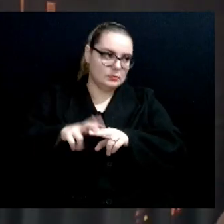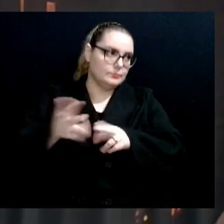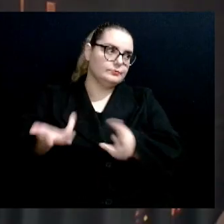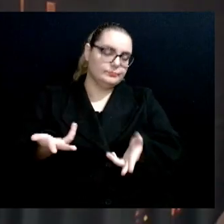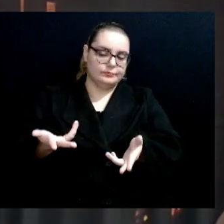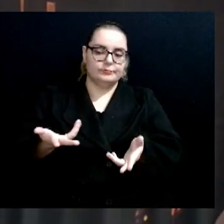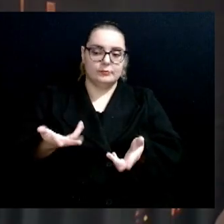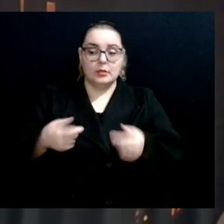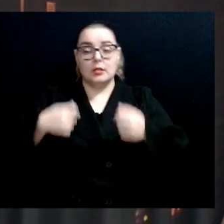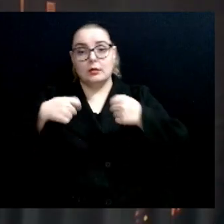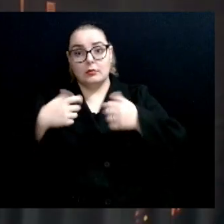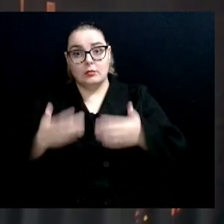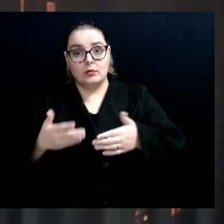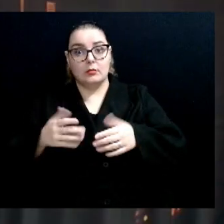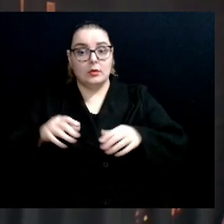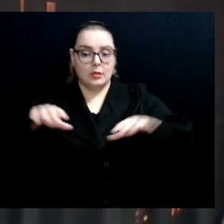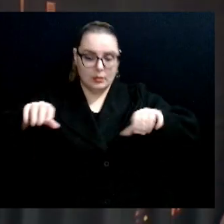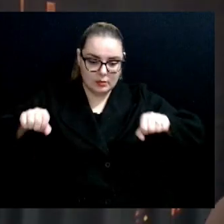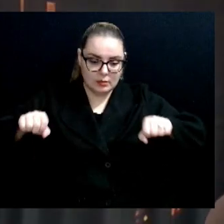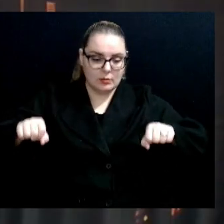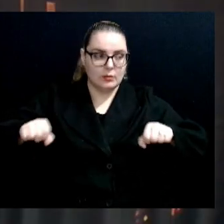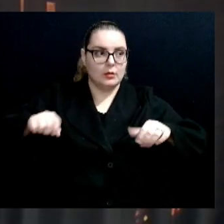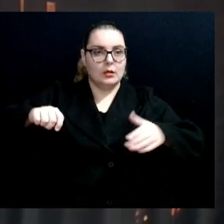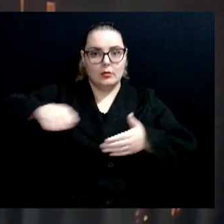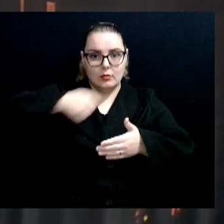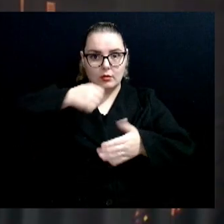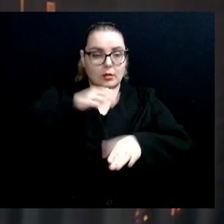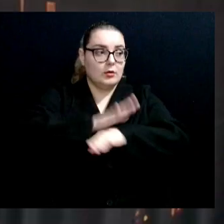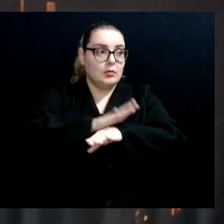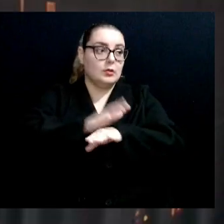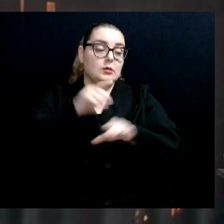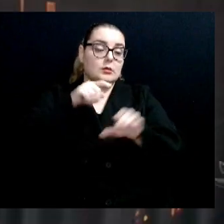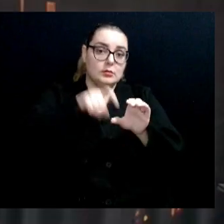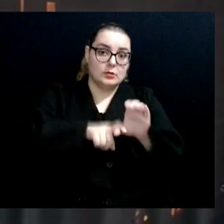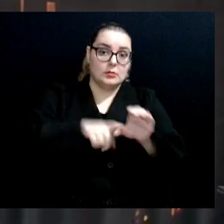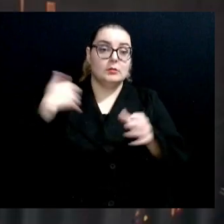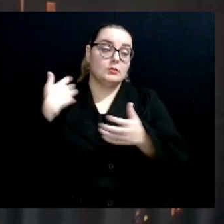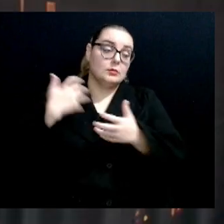de apoio para comer, né? Então dependendo da idade isso vai